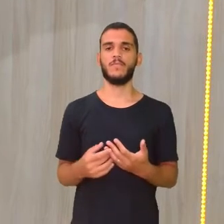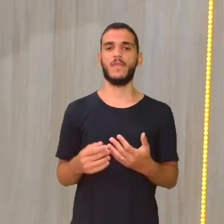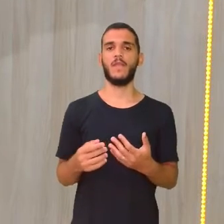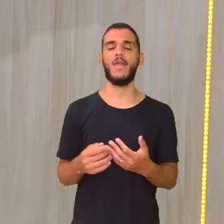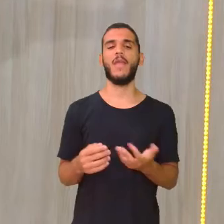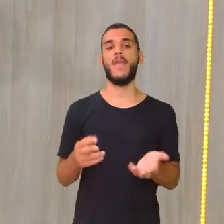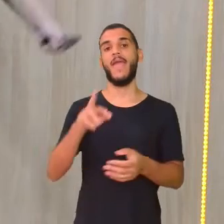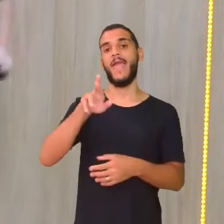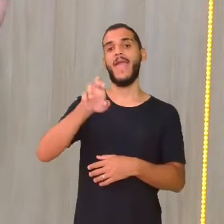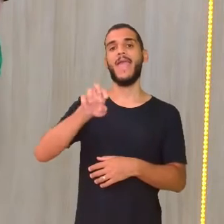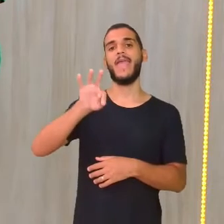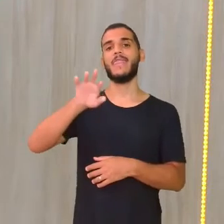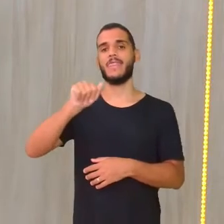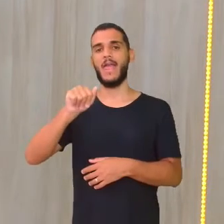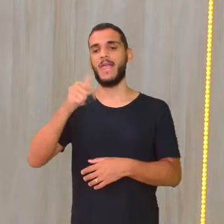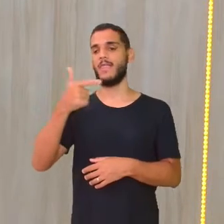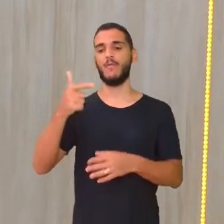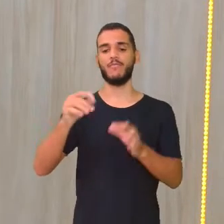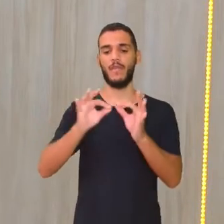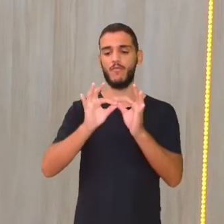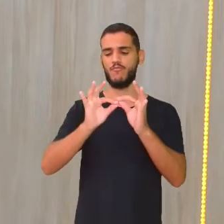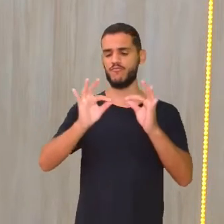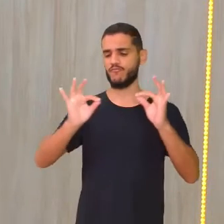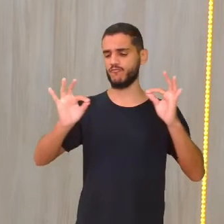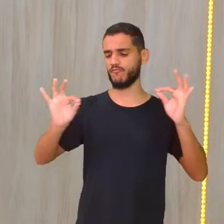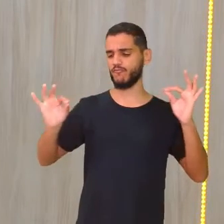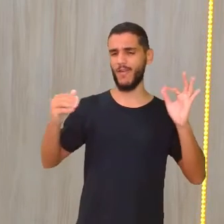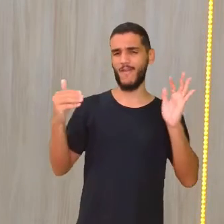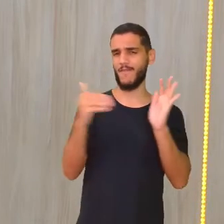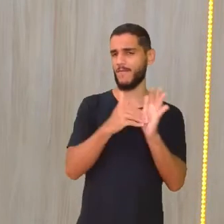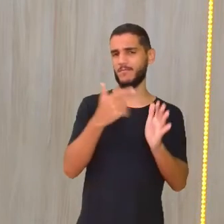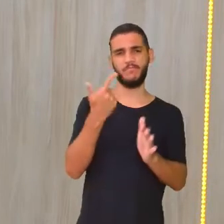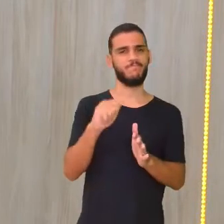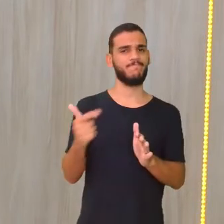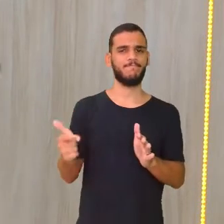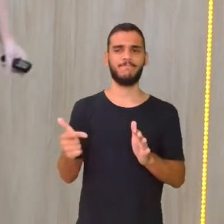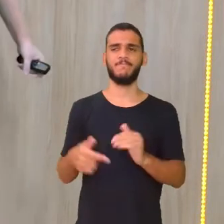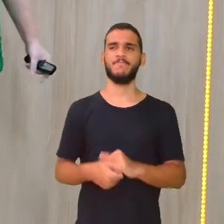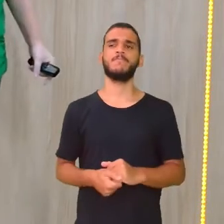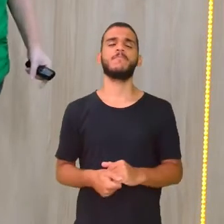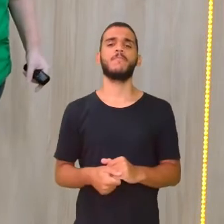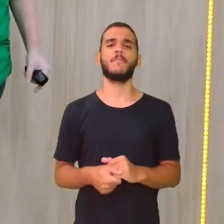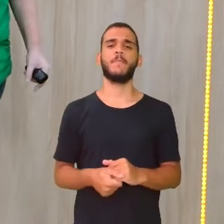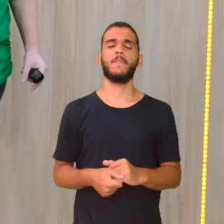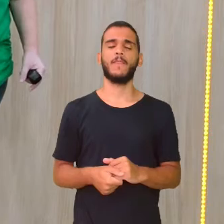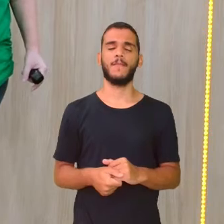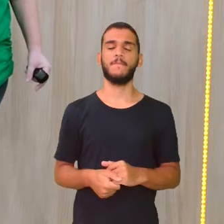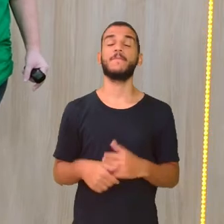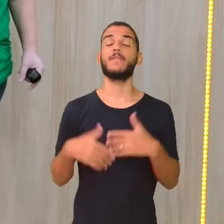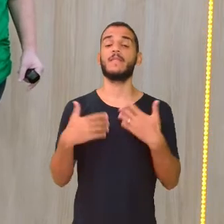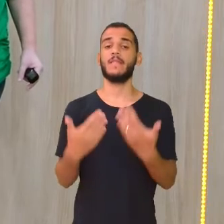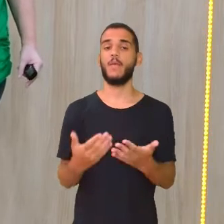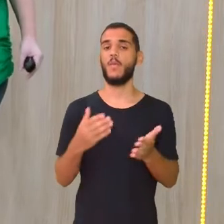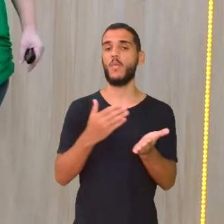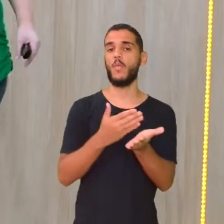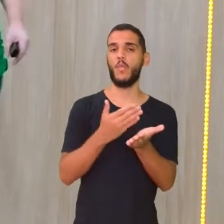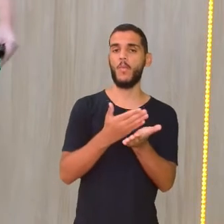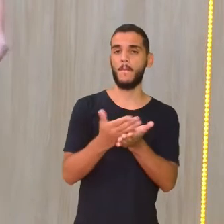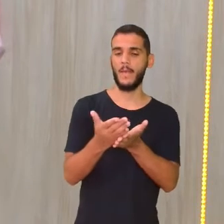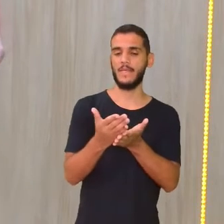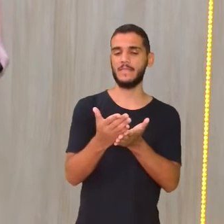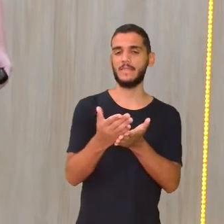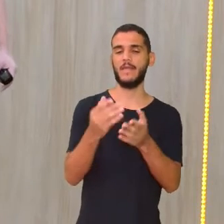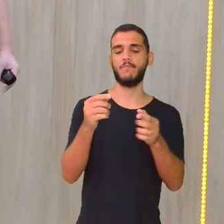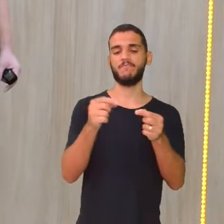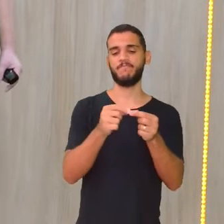para os dois lados. O segmento, ele é definido, tá? E a semi-reta começa num ponto e não